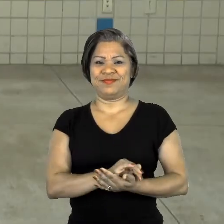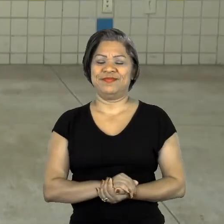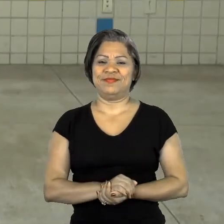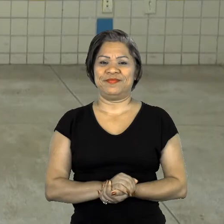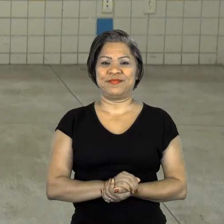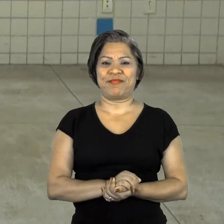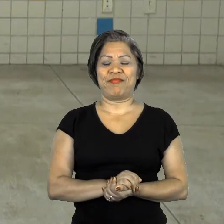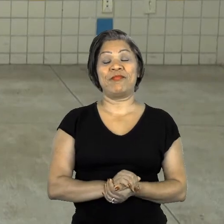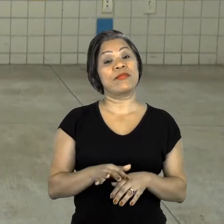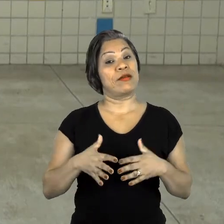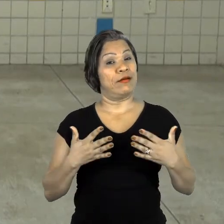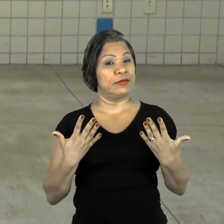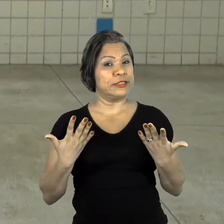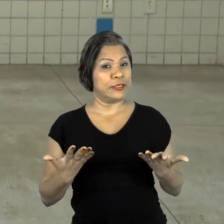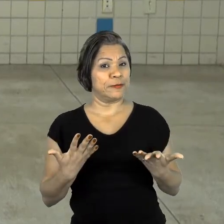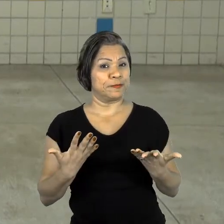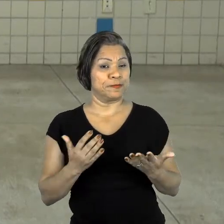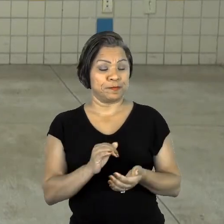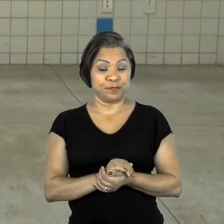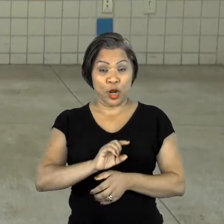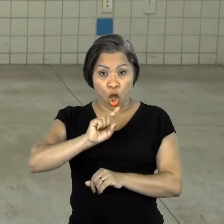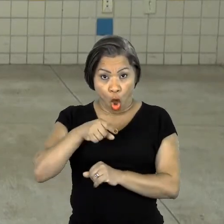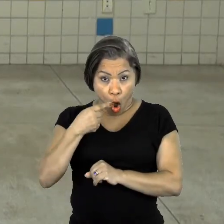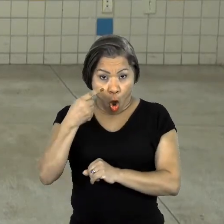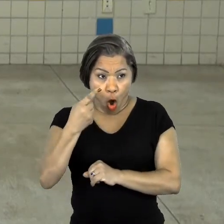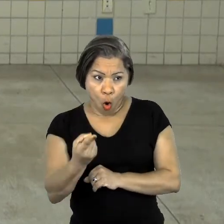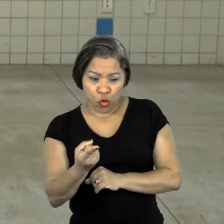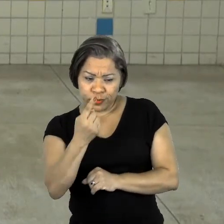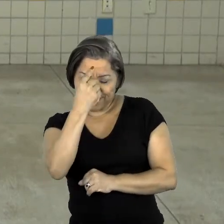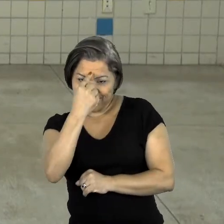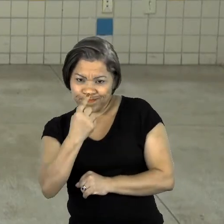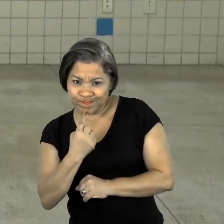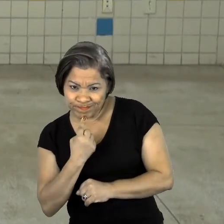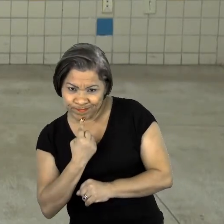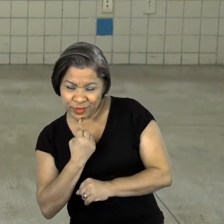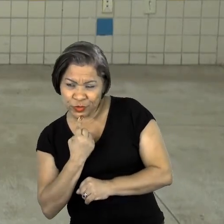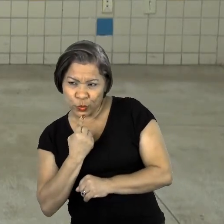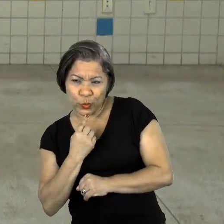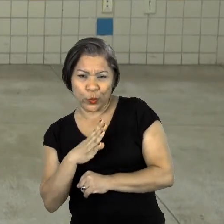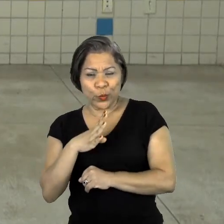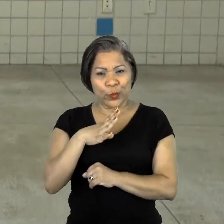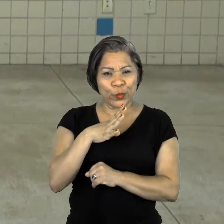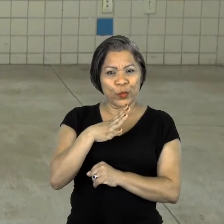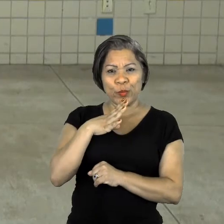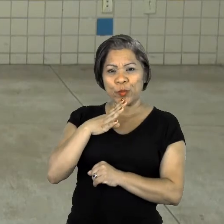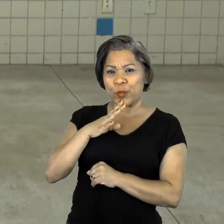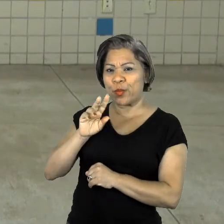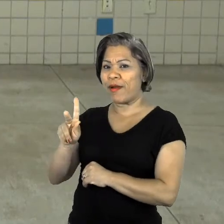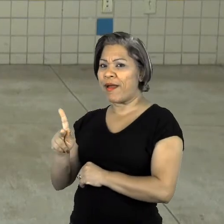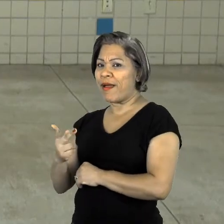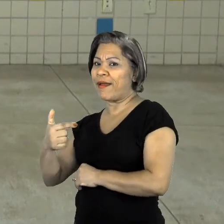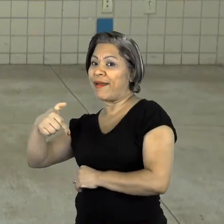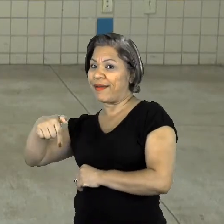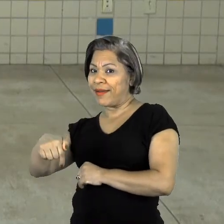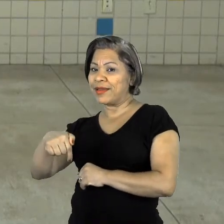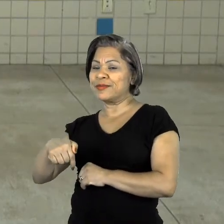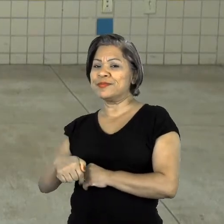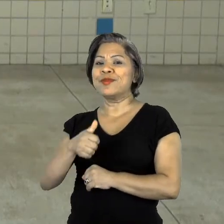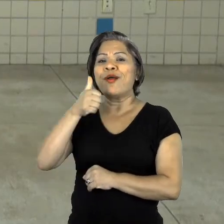Bem, uma outra figura muito conhecida das HQs é a Mafalda.